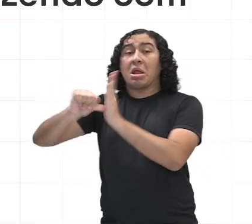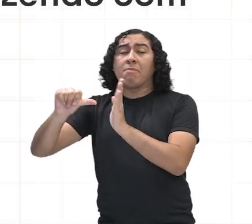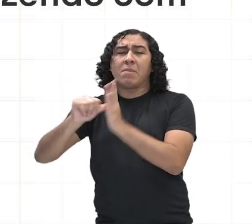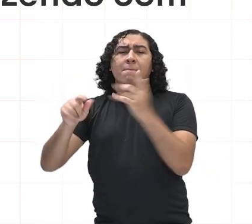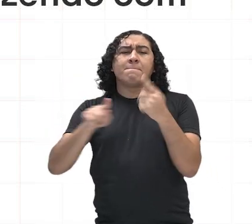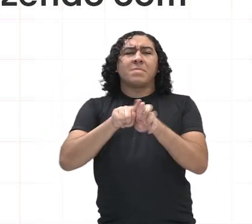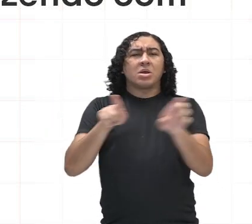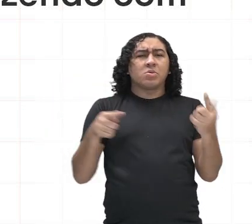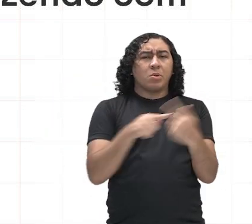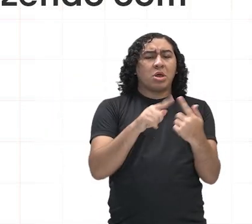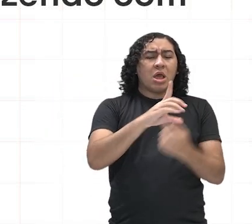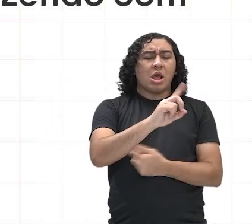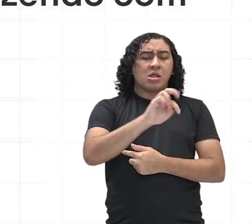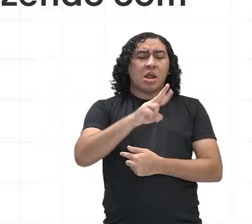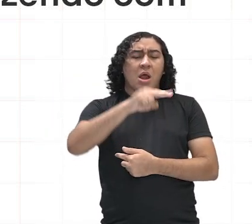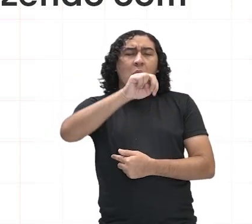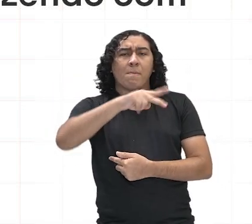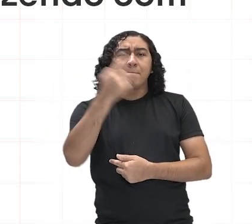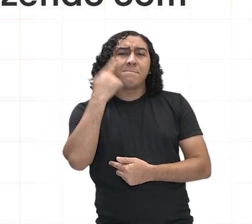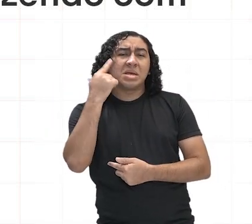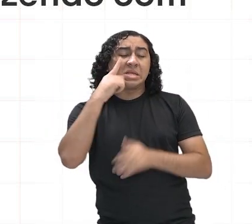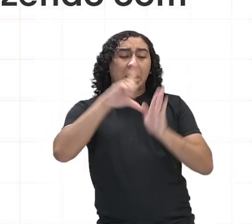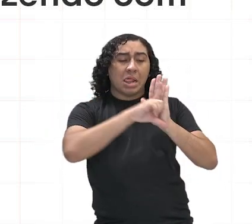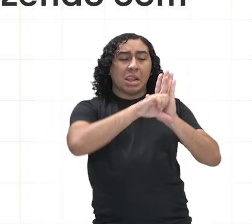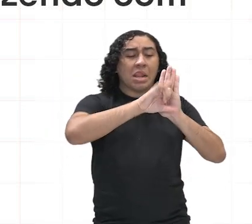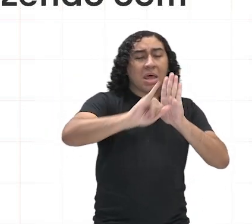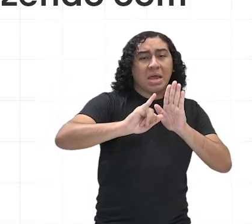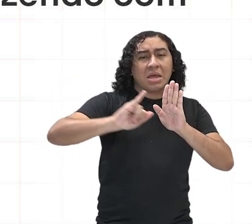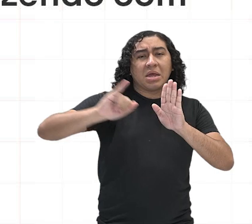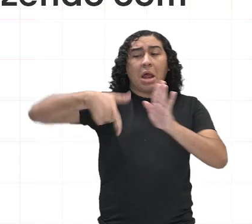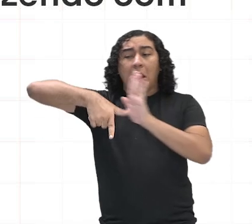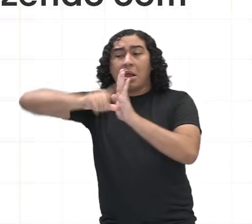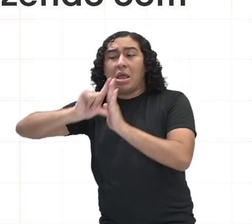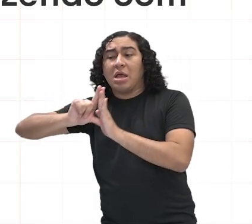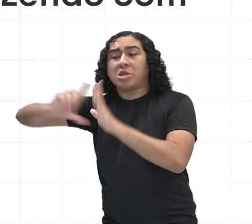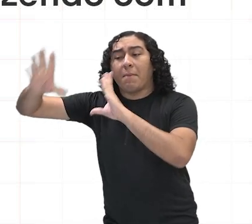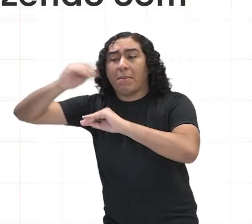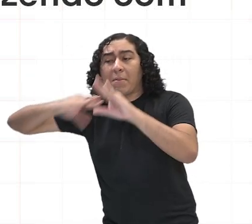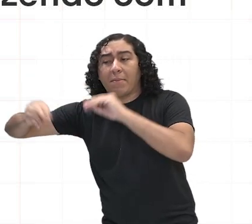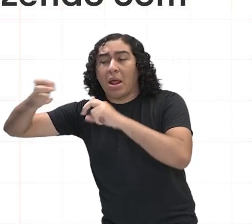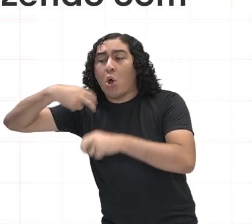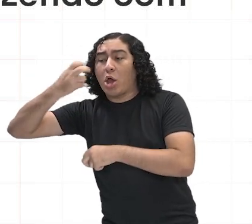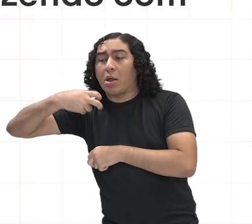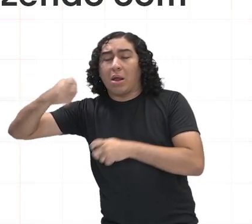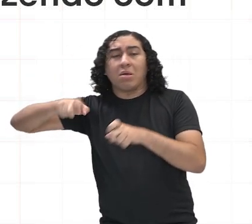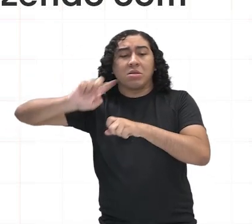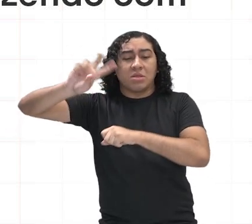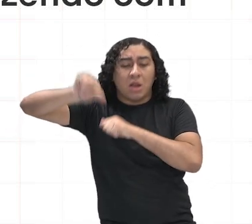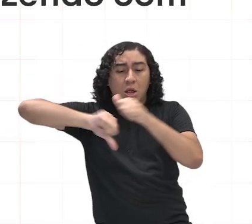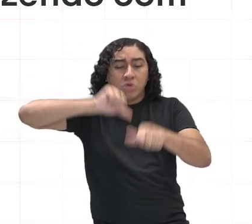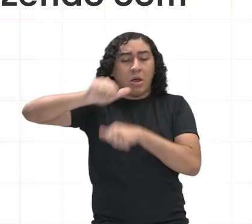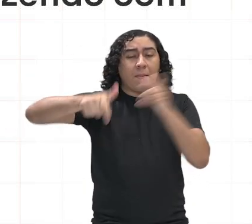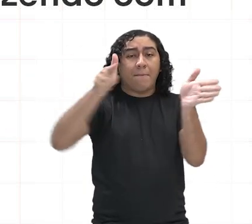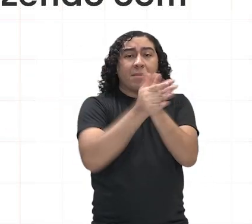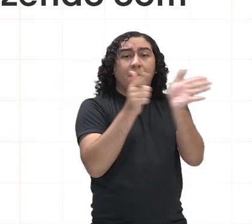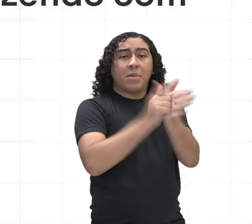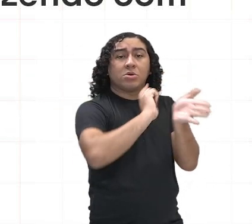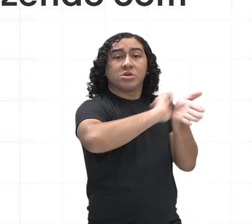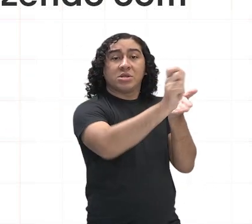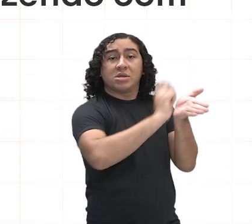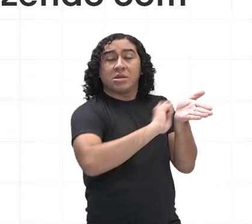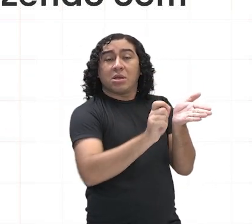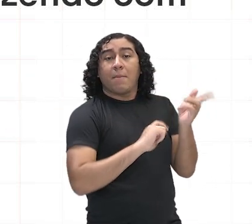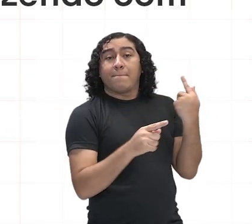vai fazer, então, leis que se transformaram da oralidade para leis escritas? Por quê? Porque havia uma elite que